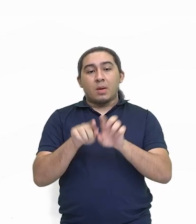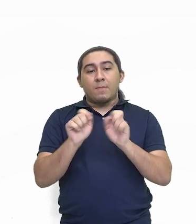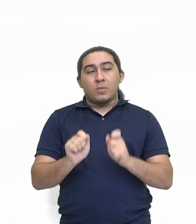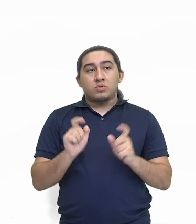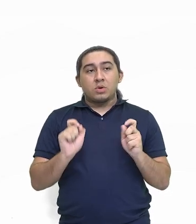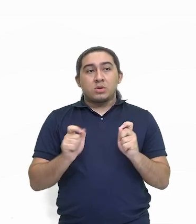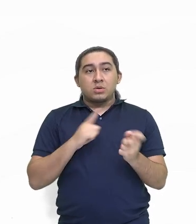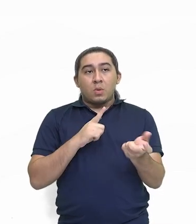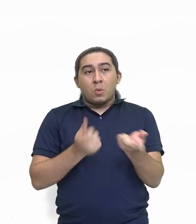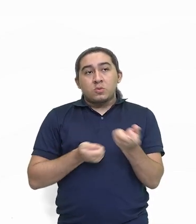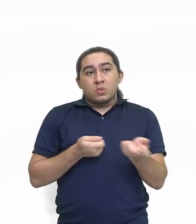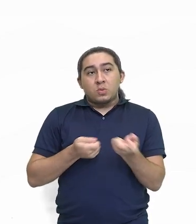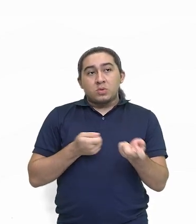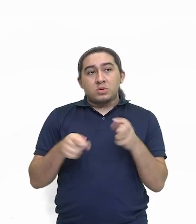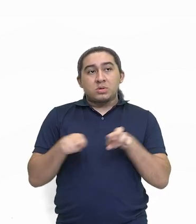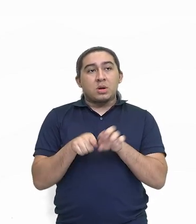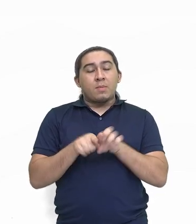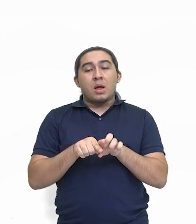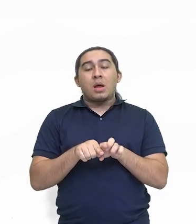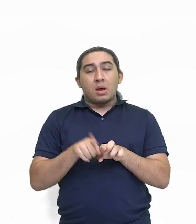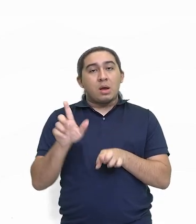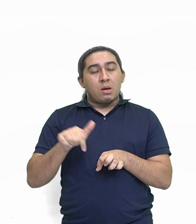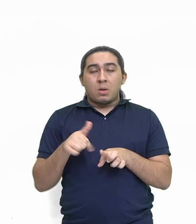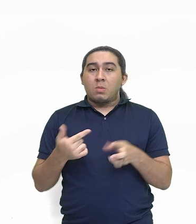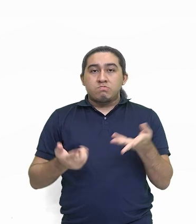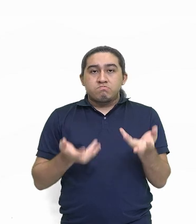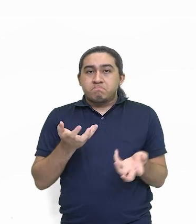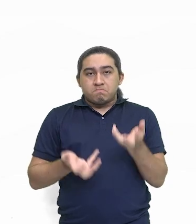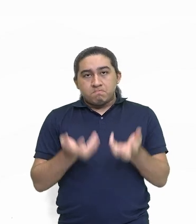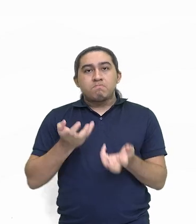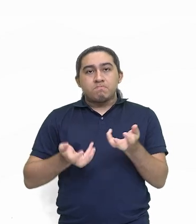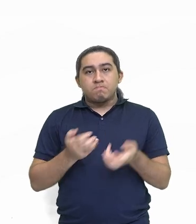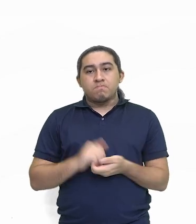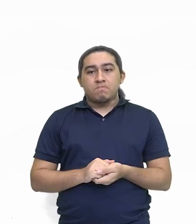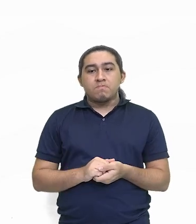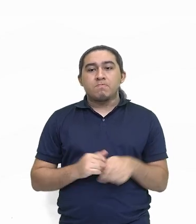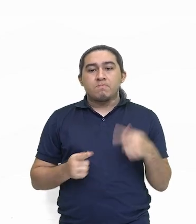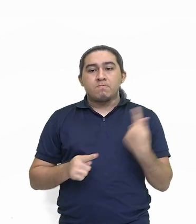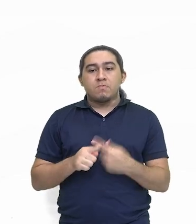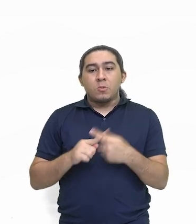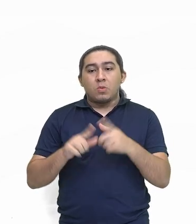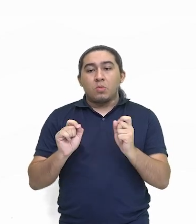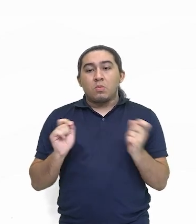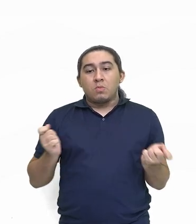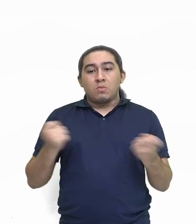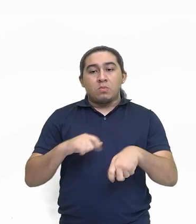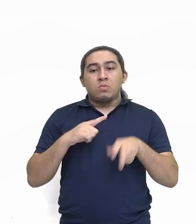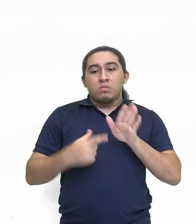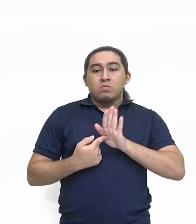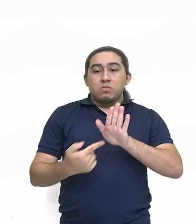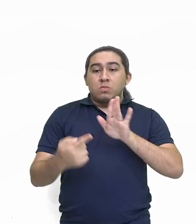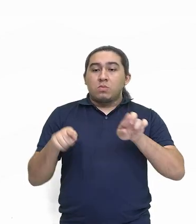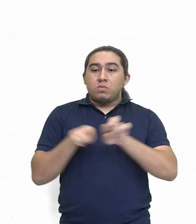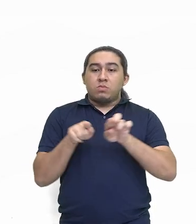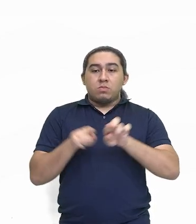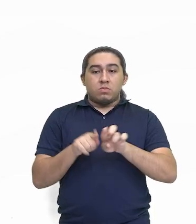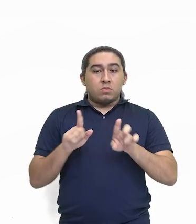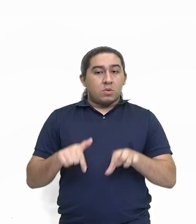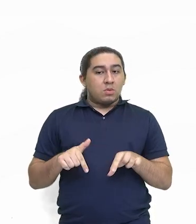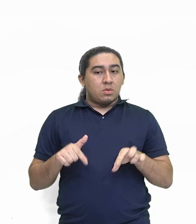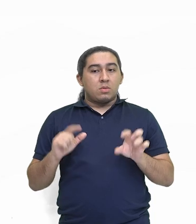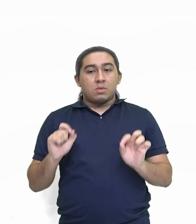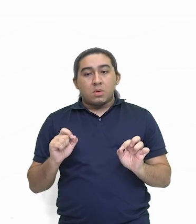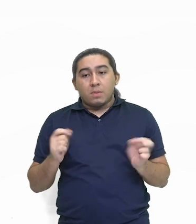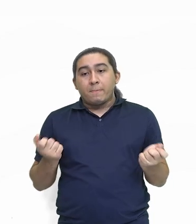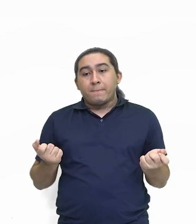uma forma de controle e regulação, né? Uma vez que ela pode demonstrar também ali uma